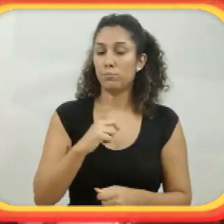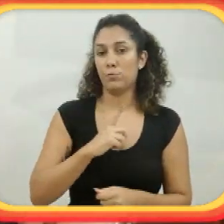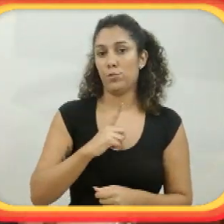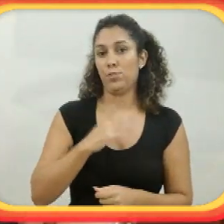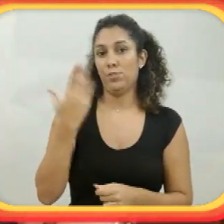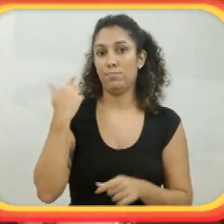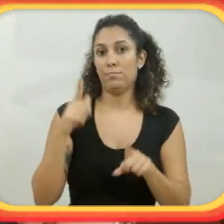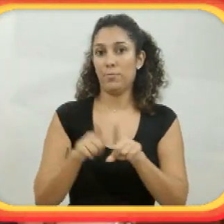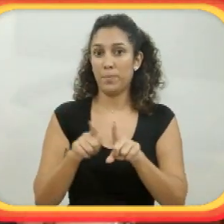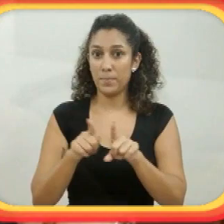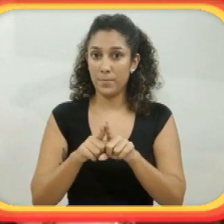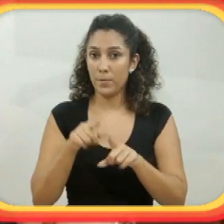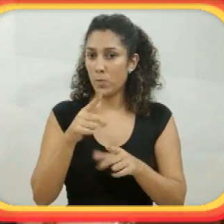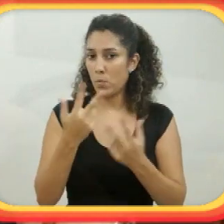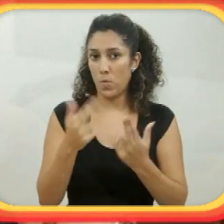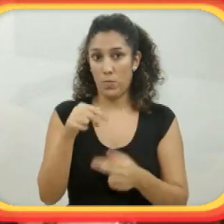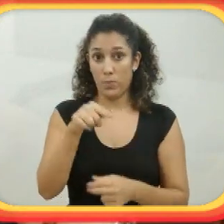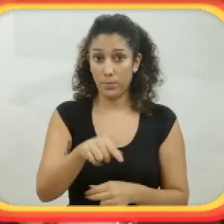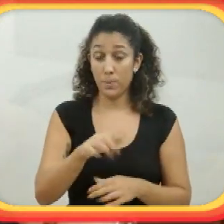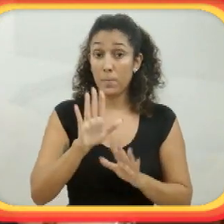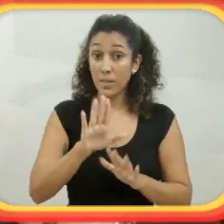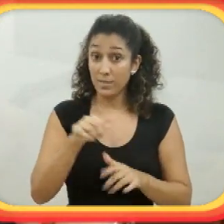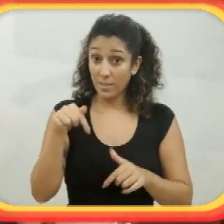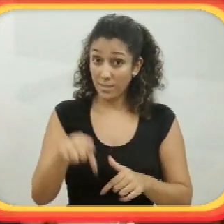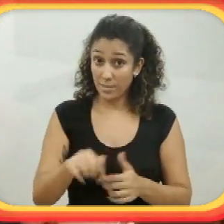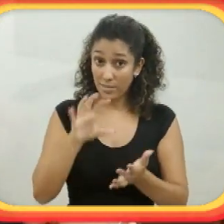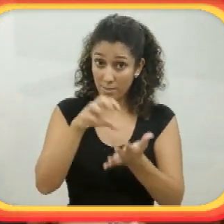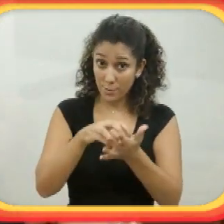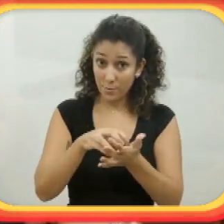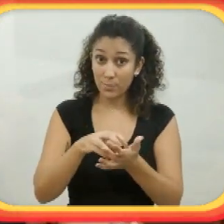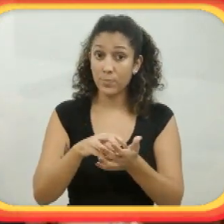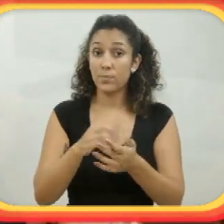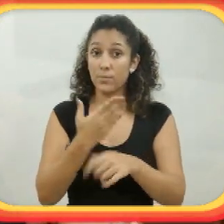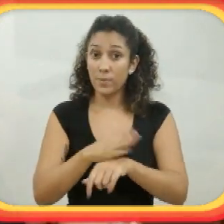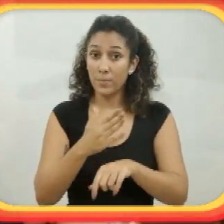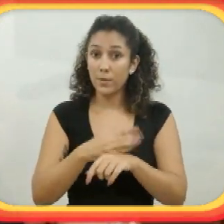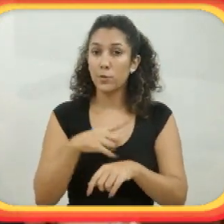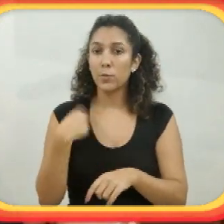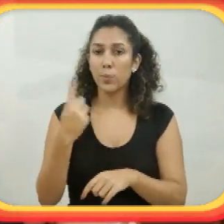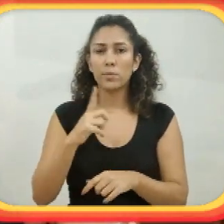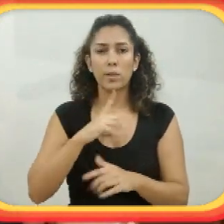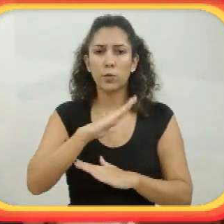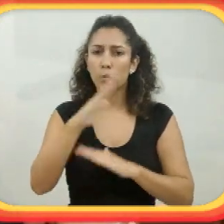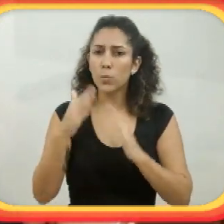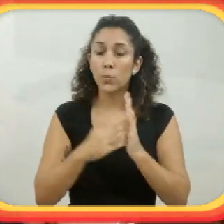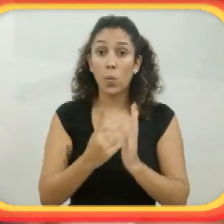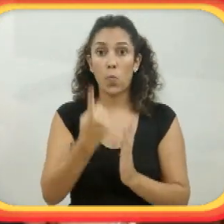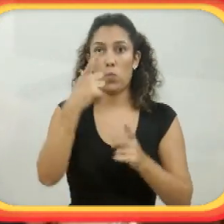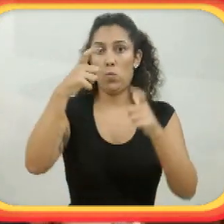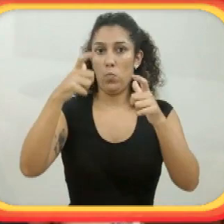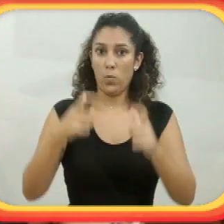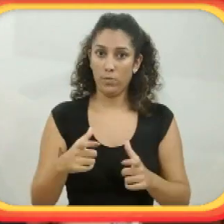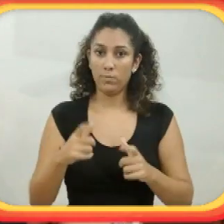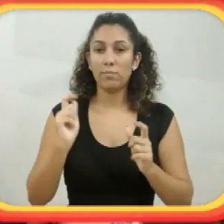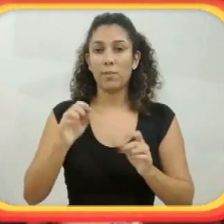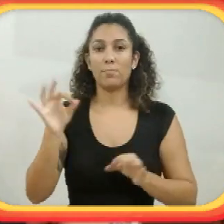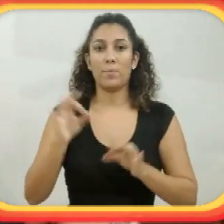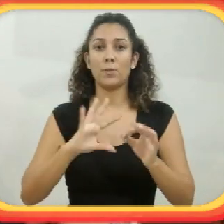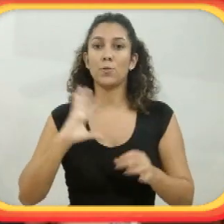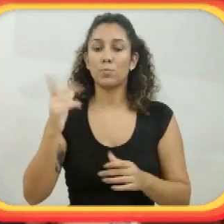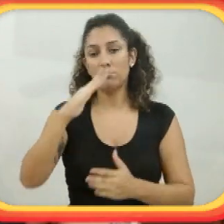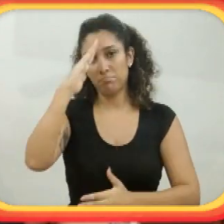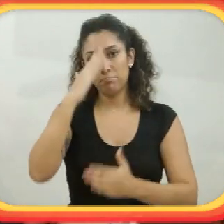acompanhamento nutricional, né? Nós tínhamos também todas essas questões, mas aqui no centro nós temos